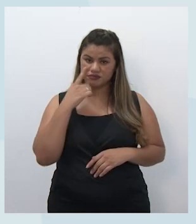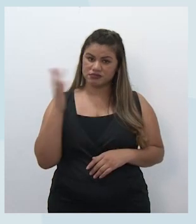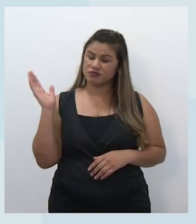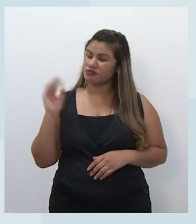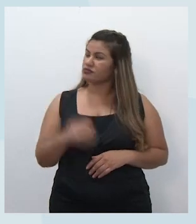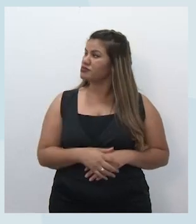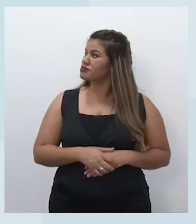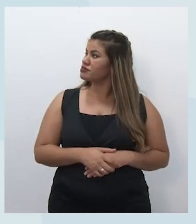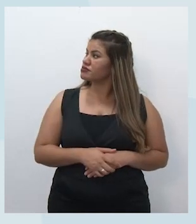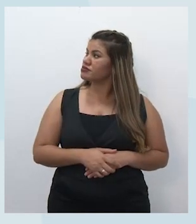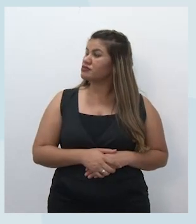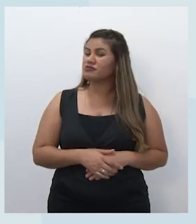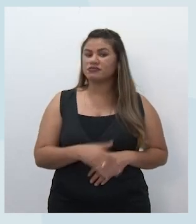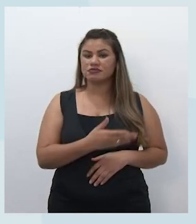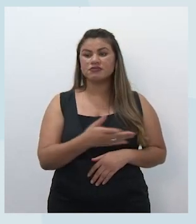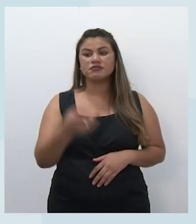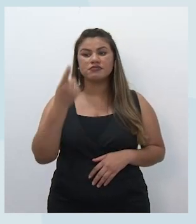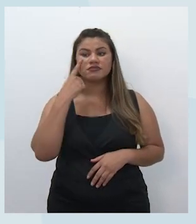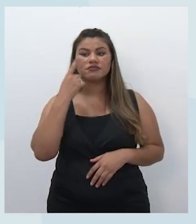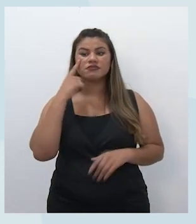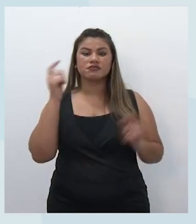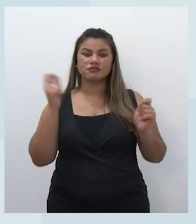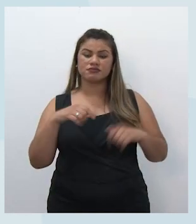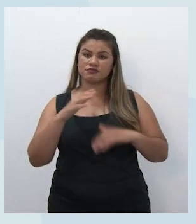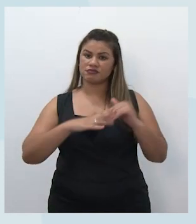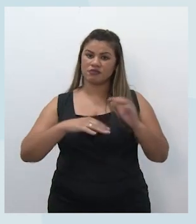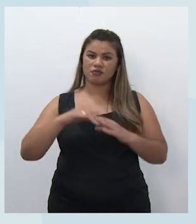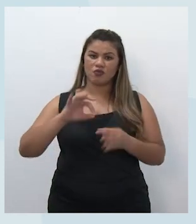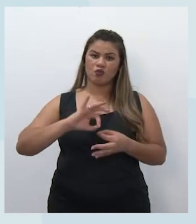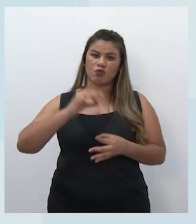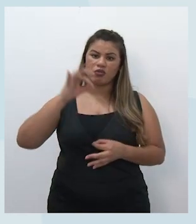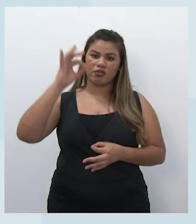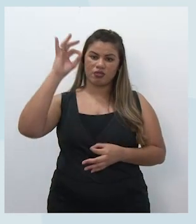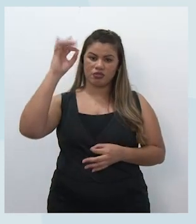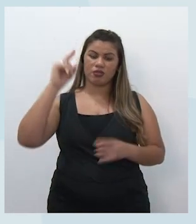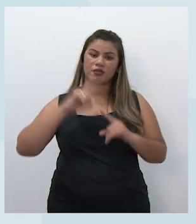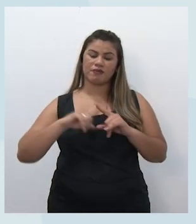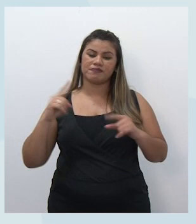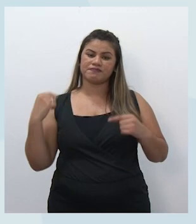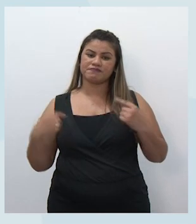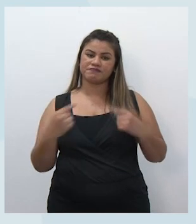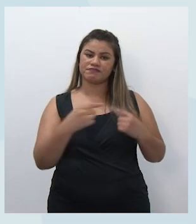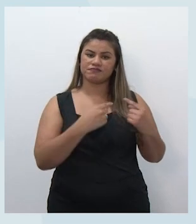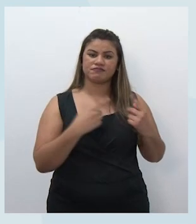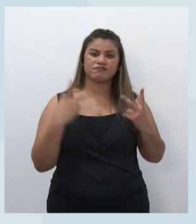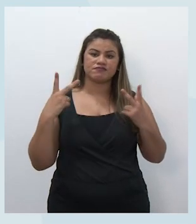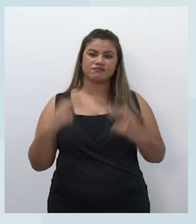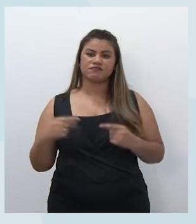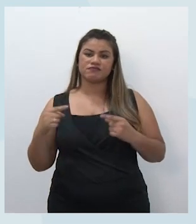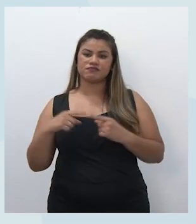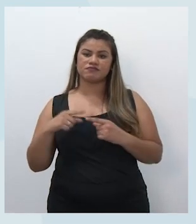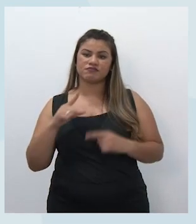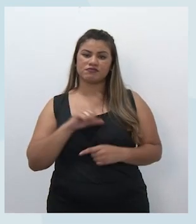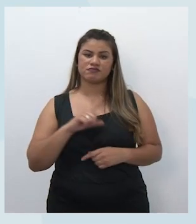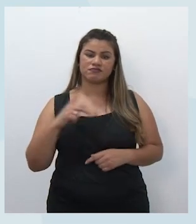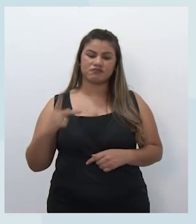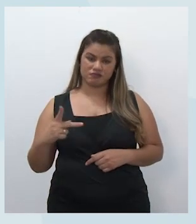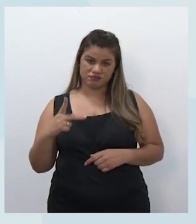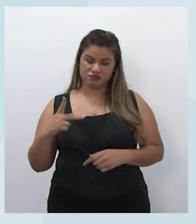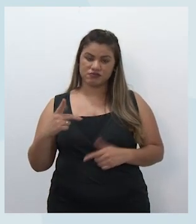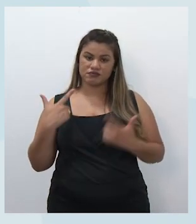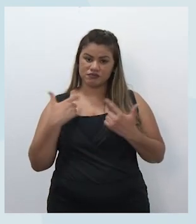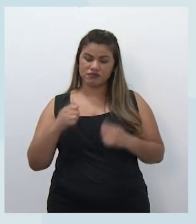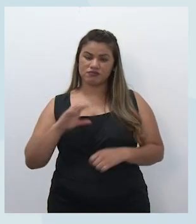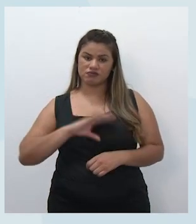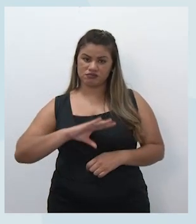vão verificar que é uma habilidade imensa, né? Mas é a mesma discussão, LP07, né? Como é que as habilidades de